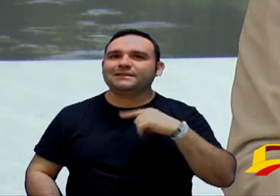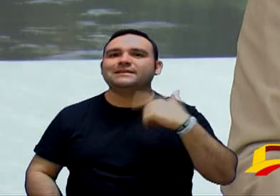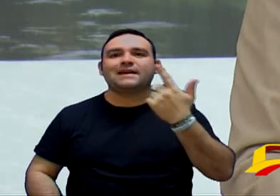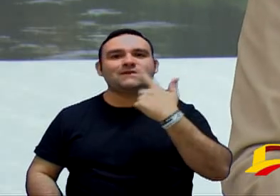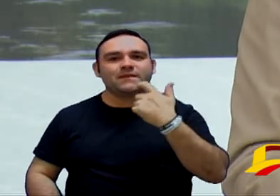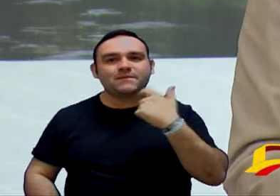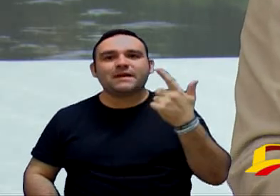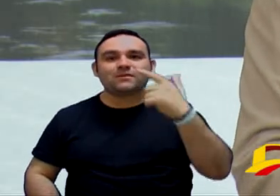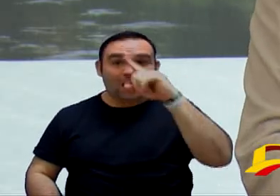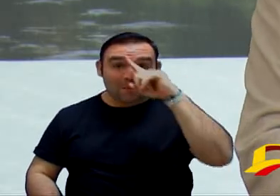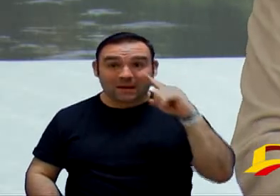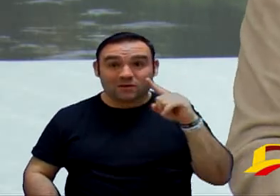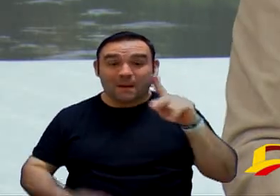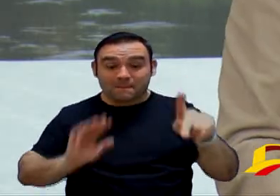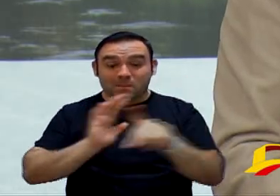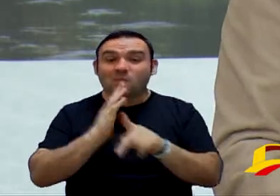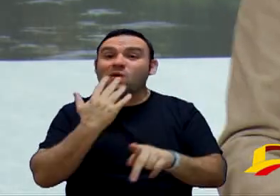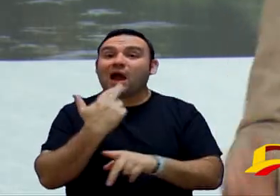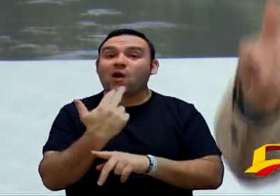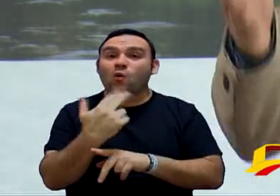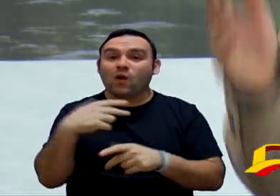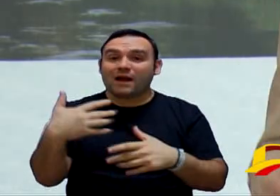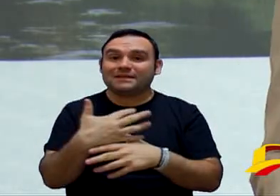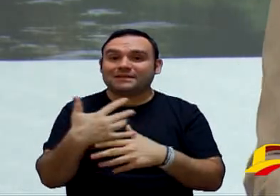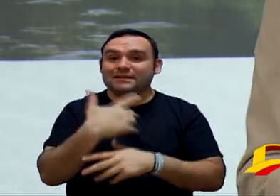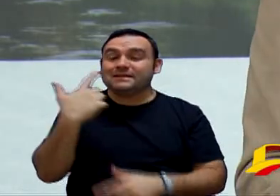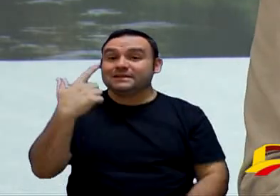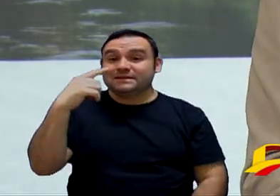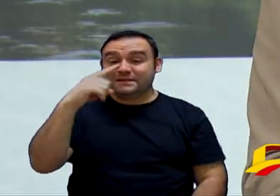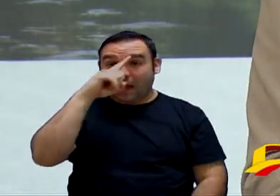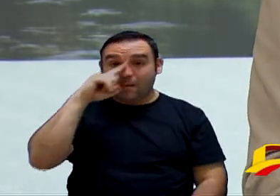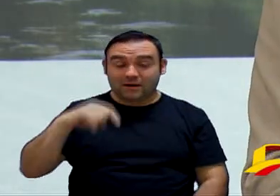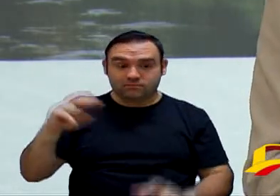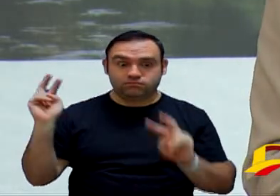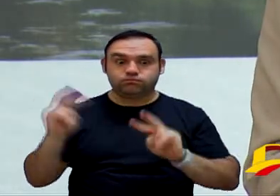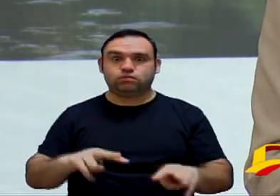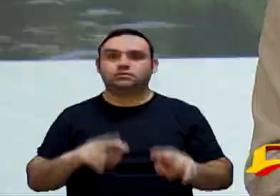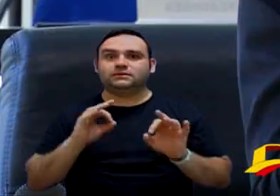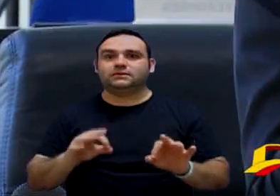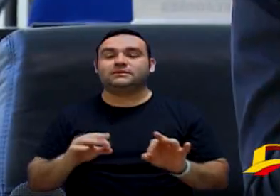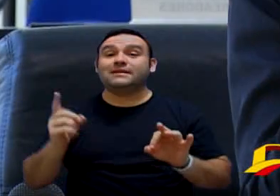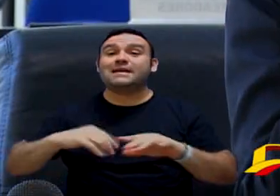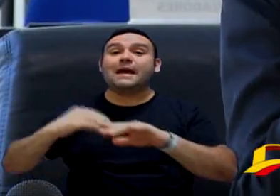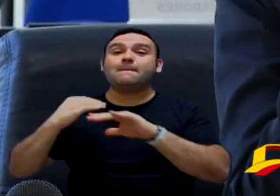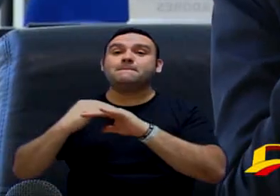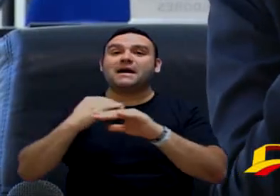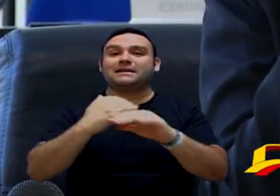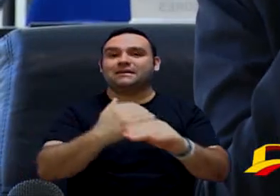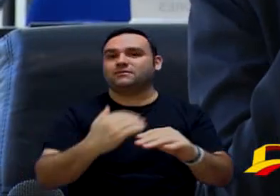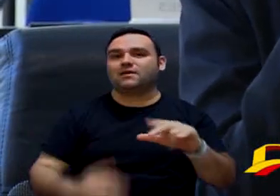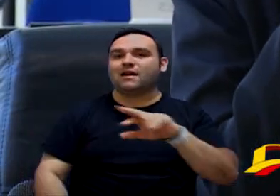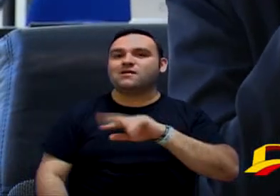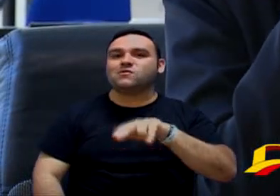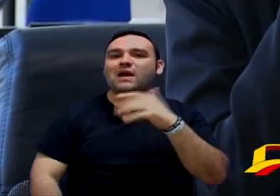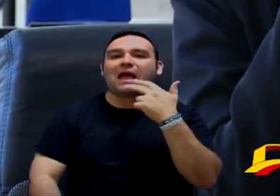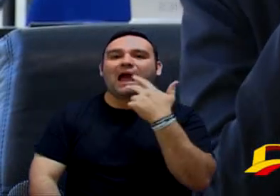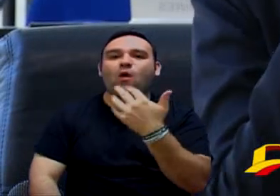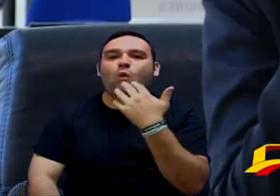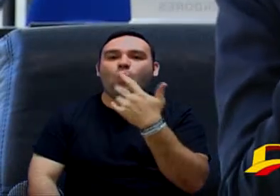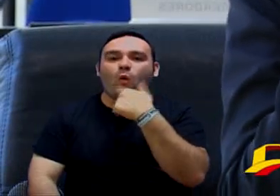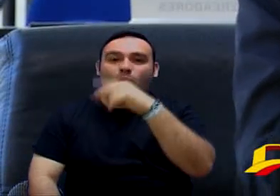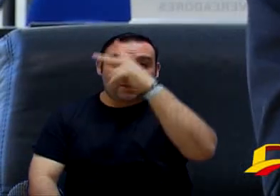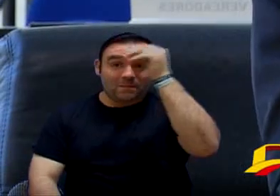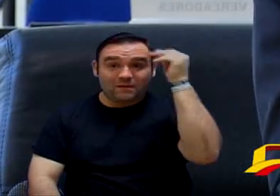vermelho que é a cor da cidade de Sorocaba né e o amarelo chamaria muito atenção é de padronização não é a cor que